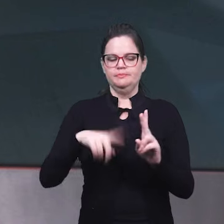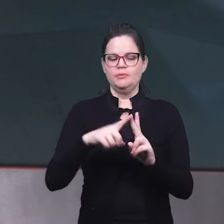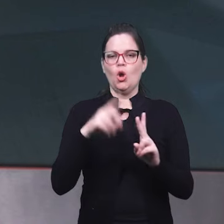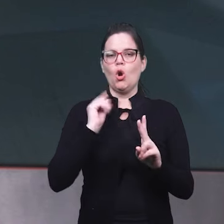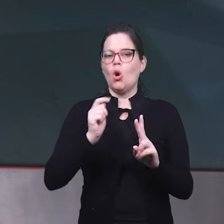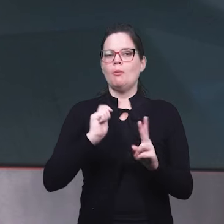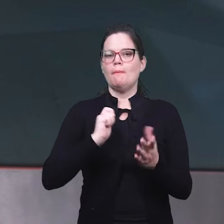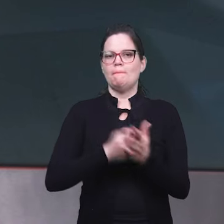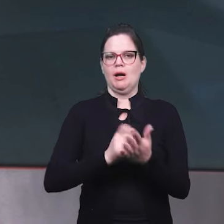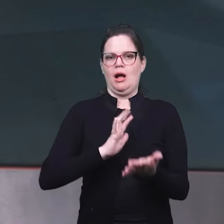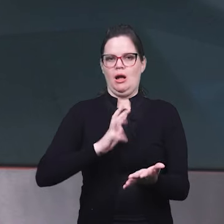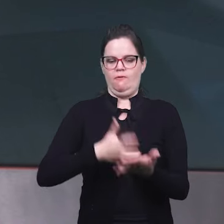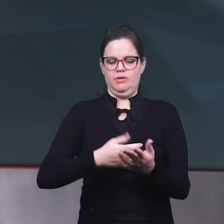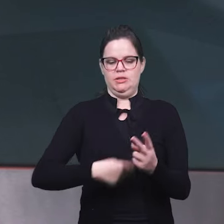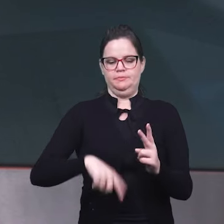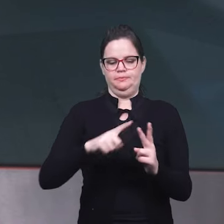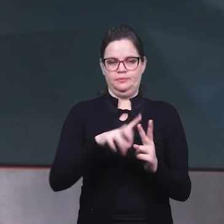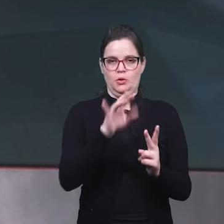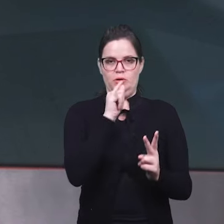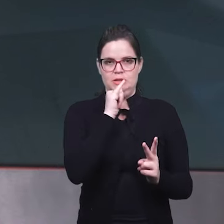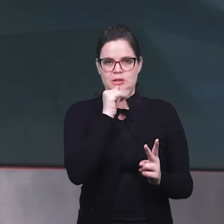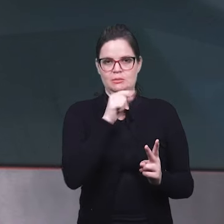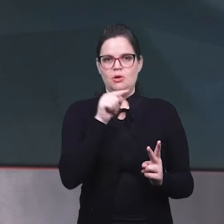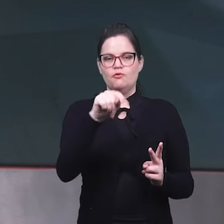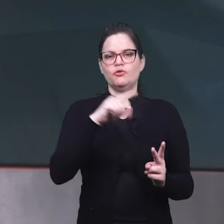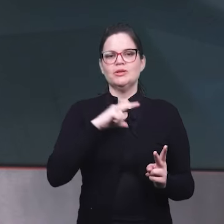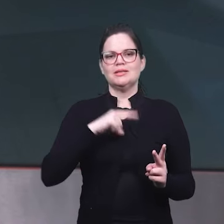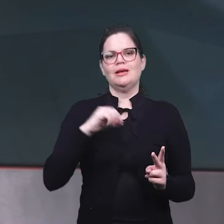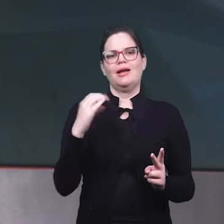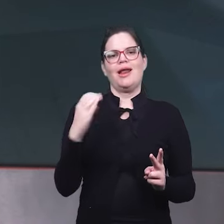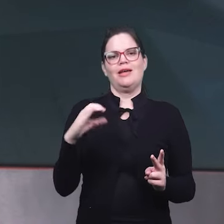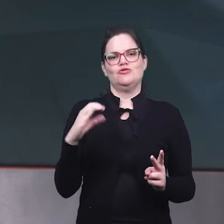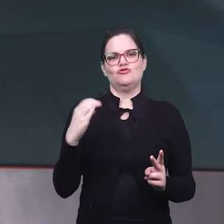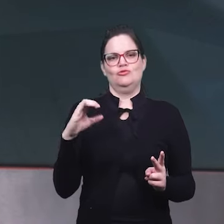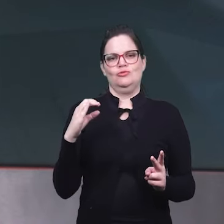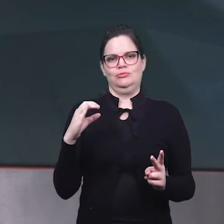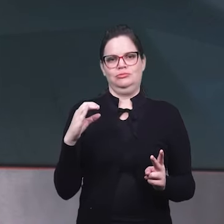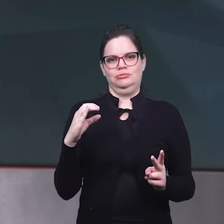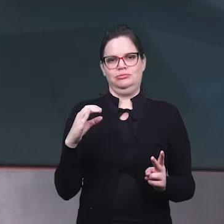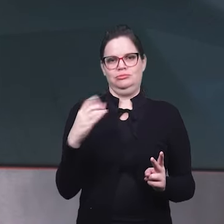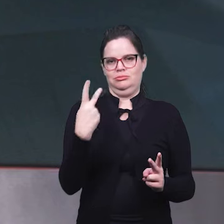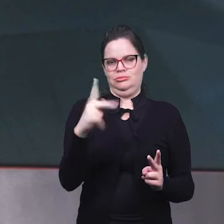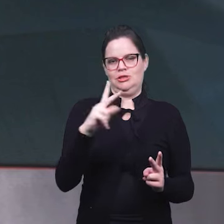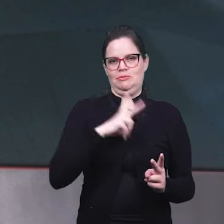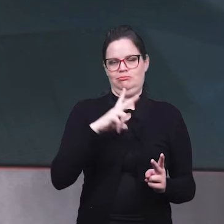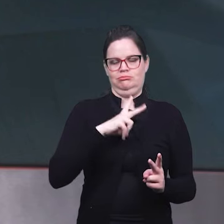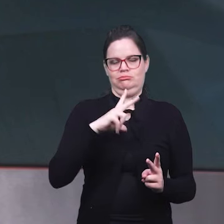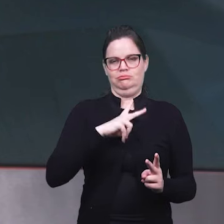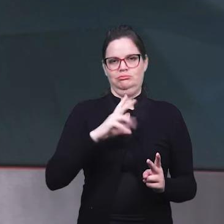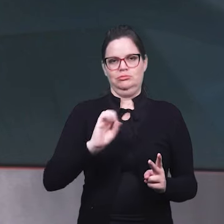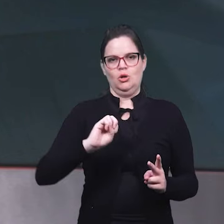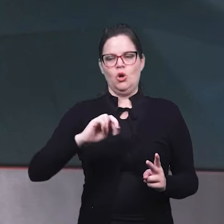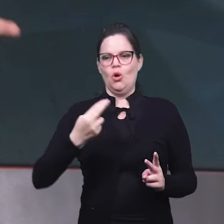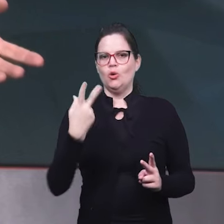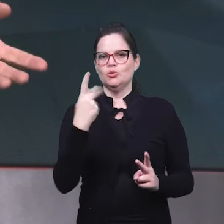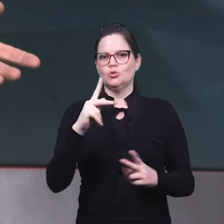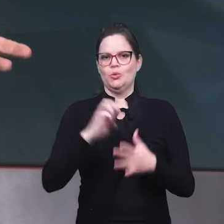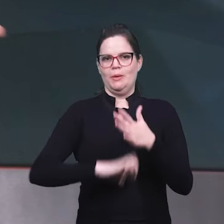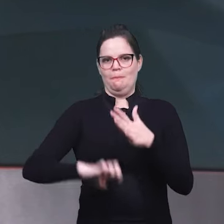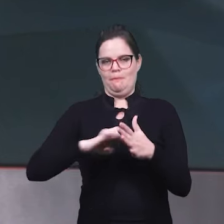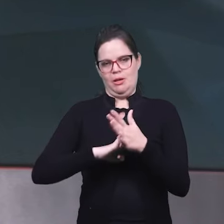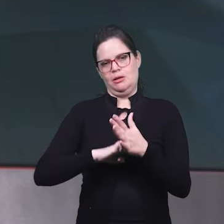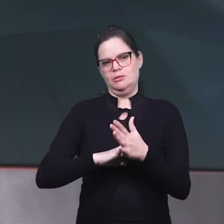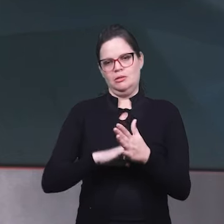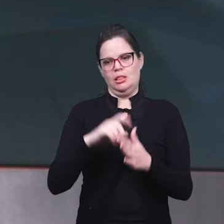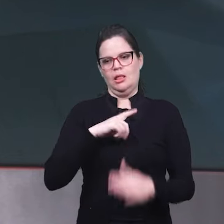também. Digamos, você tem um crédito pessoal ou da sua